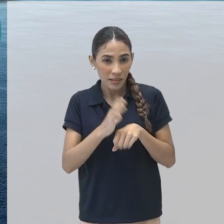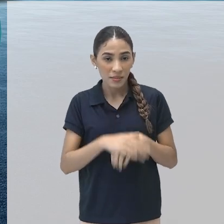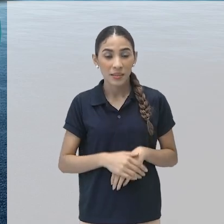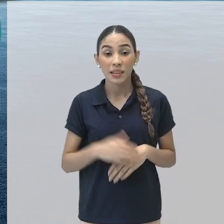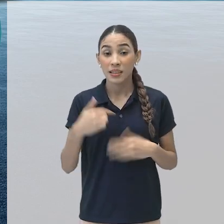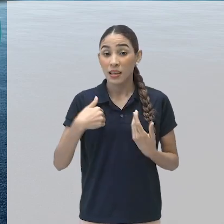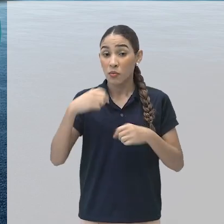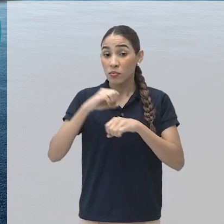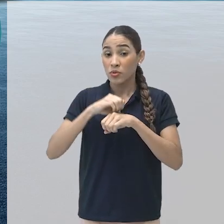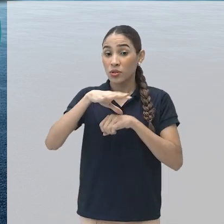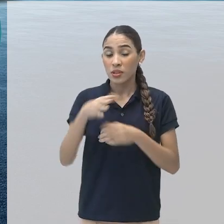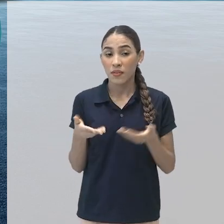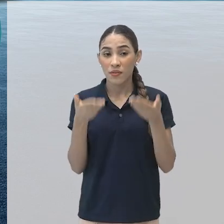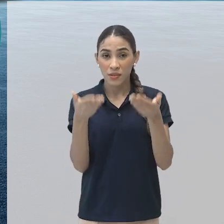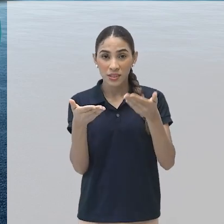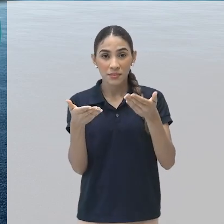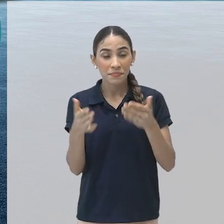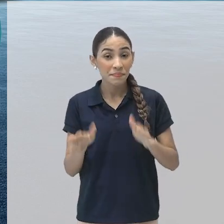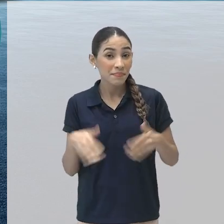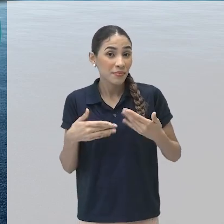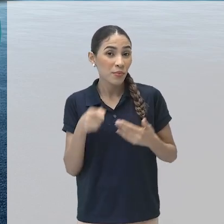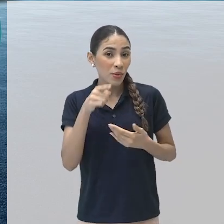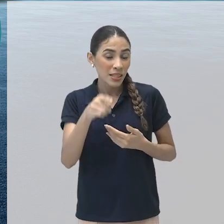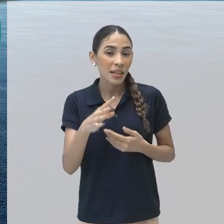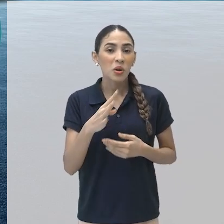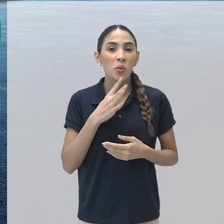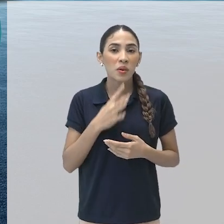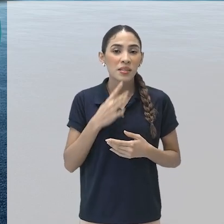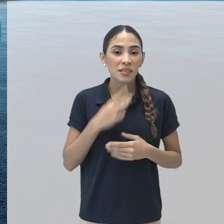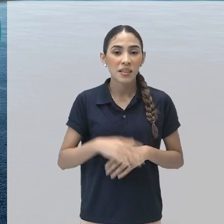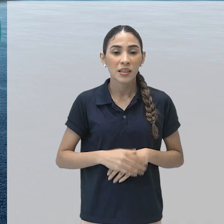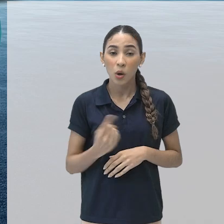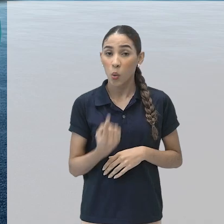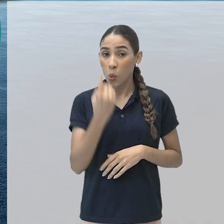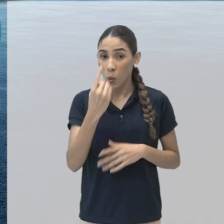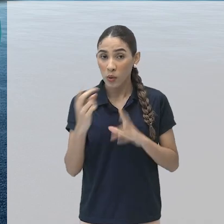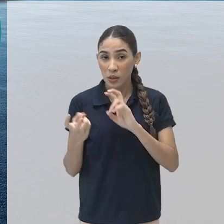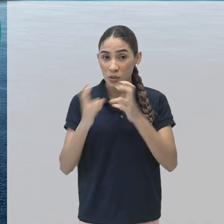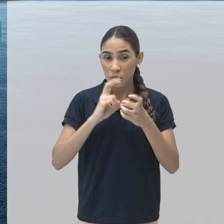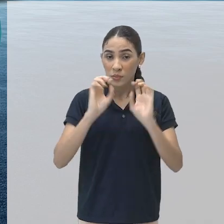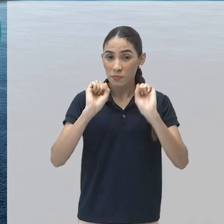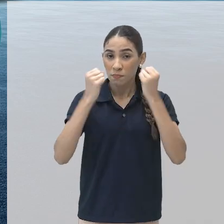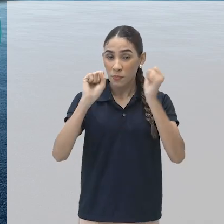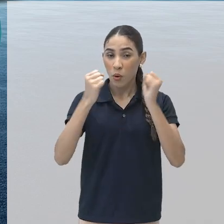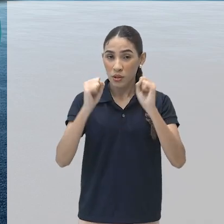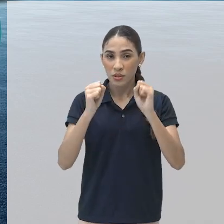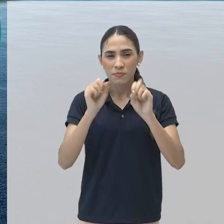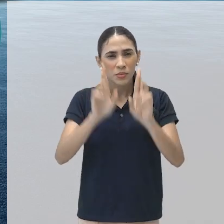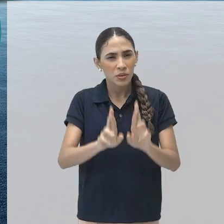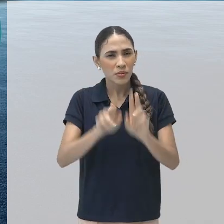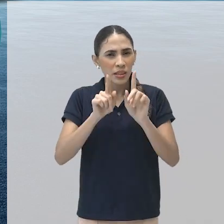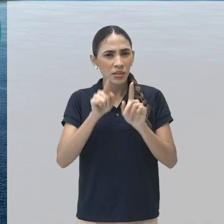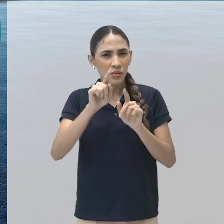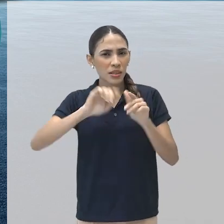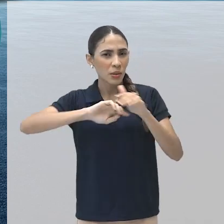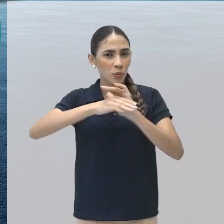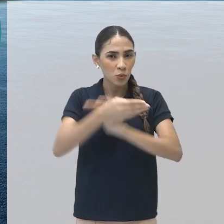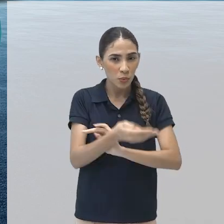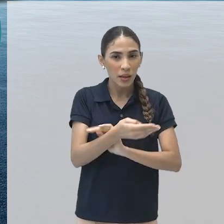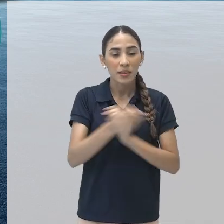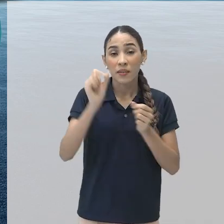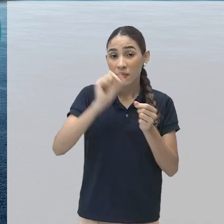eu lanço para vocês. Que tal vocês conhecerem uma luta diferente da que você já está